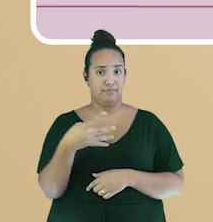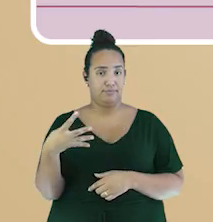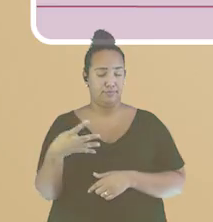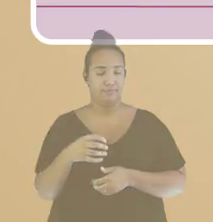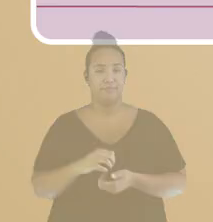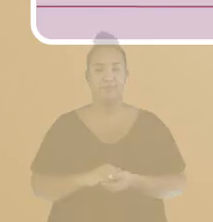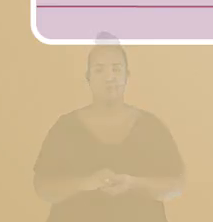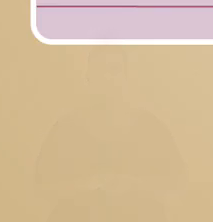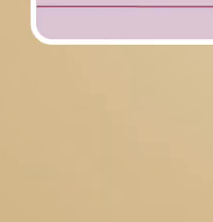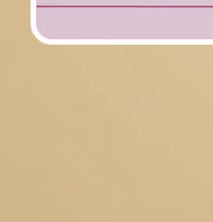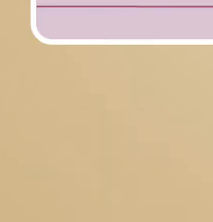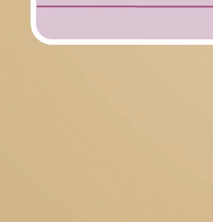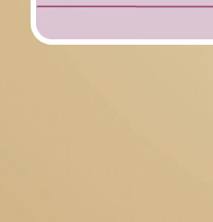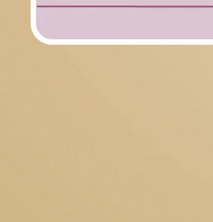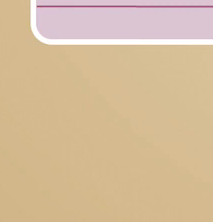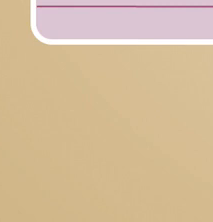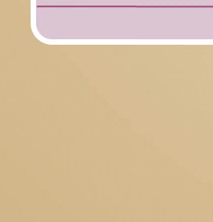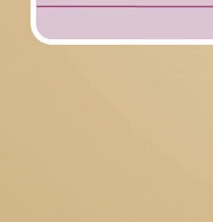24.